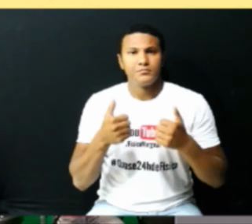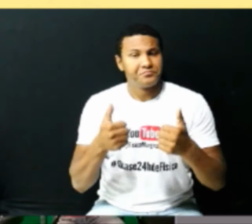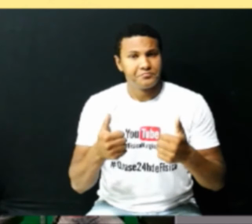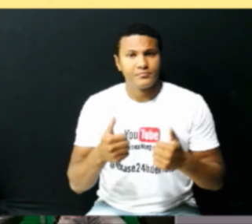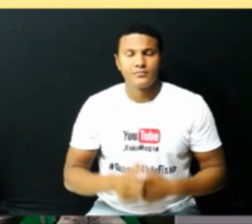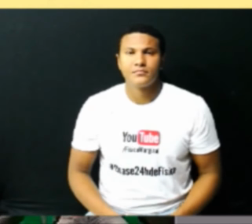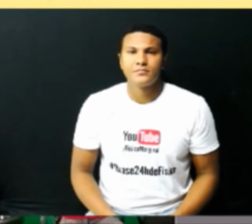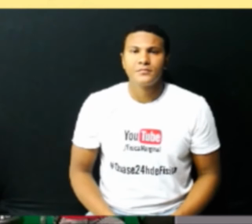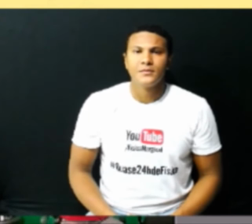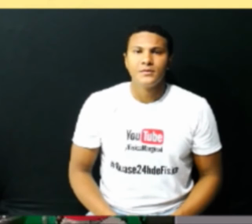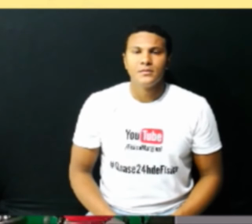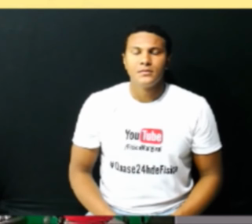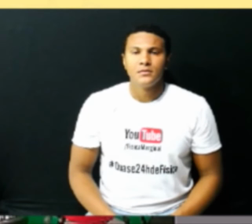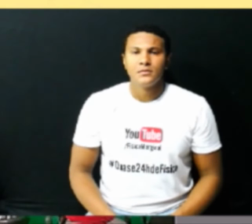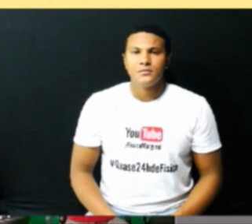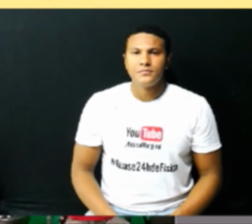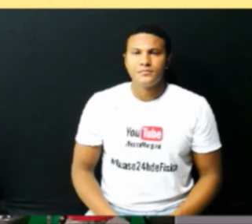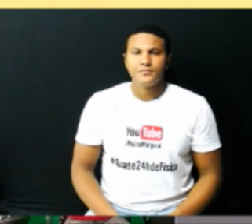Show!